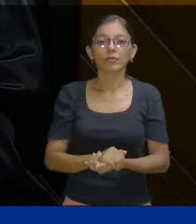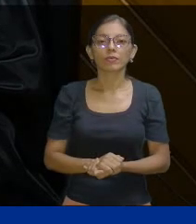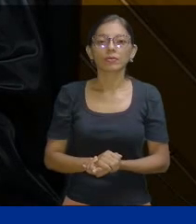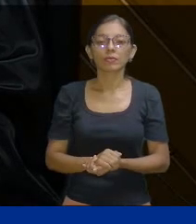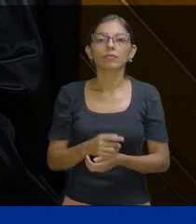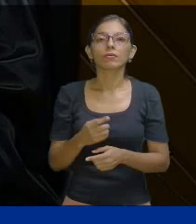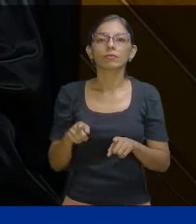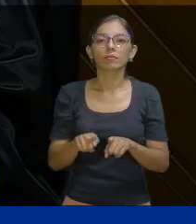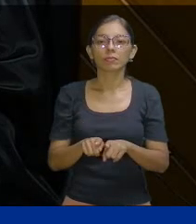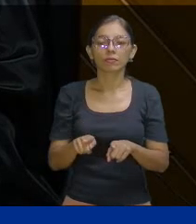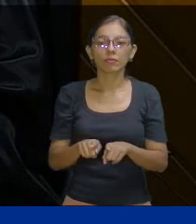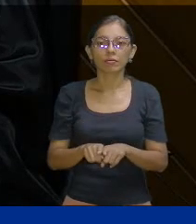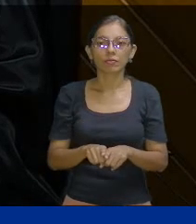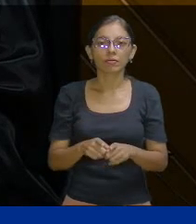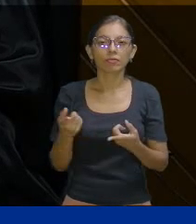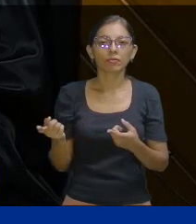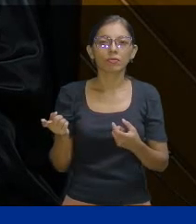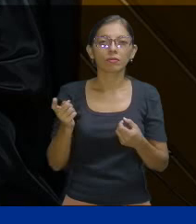grei partidária no valor de R$